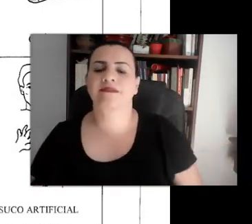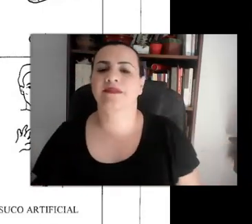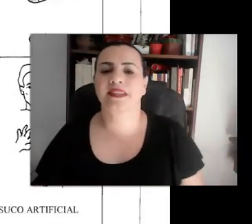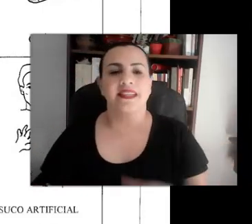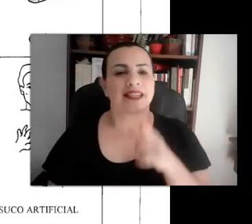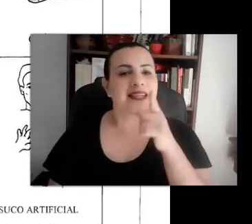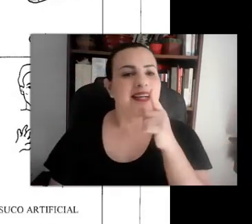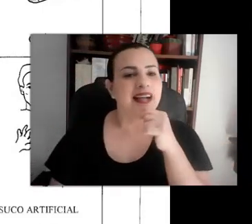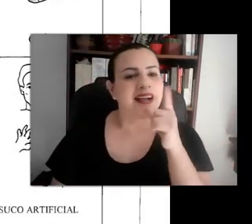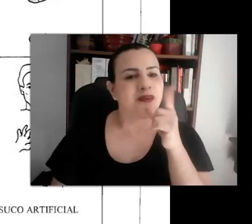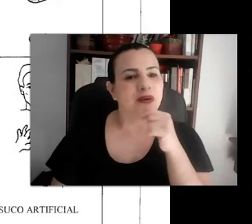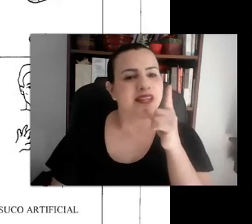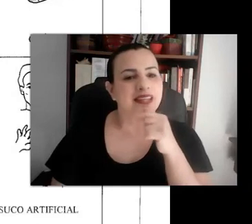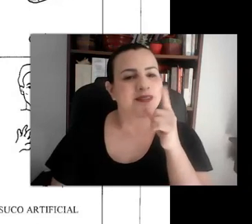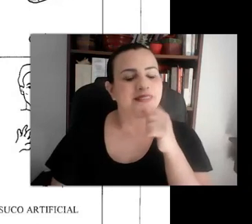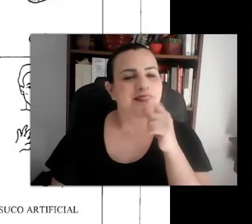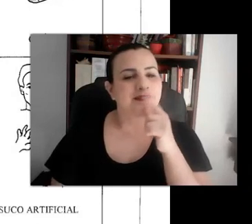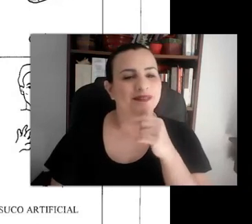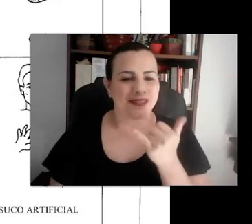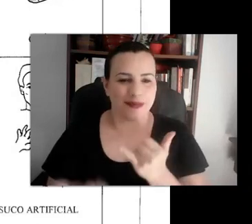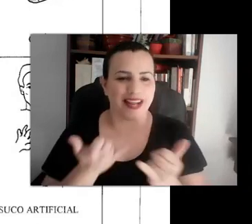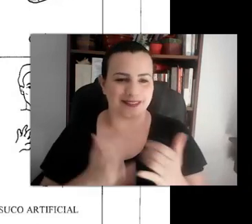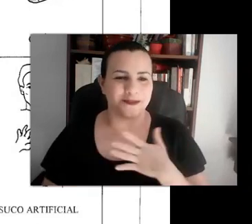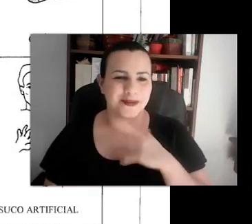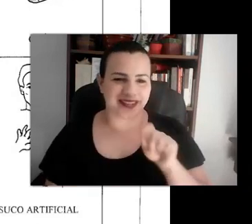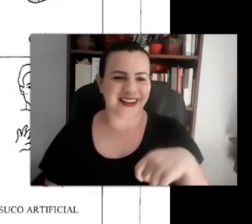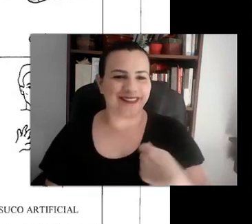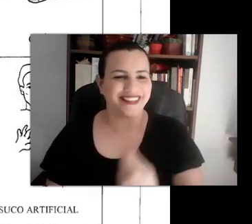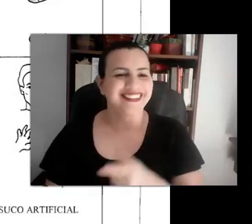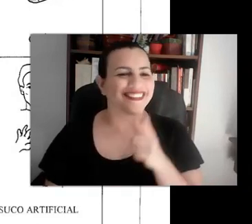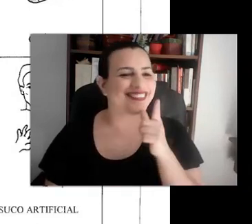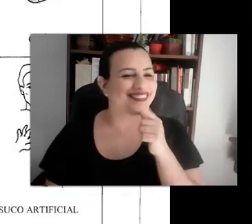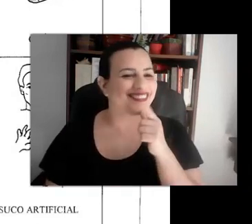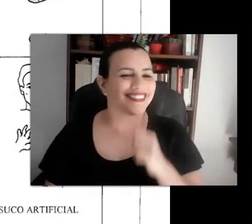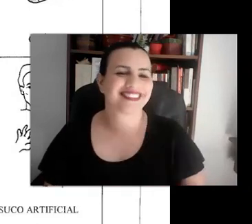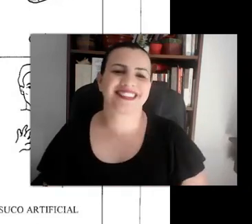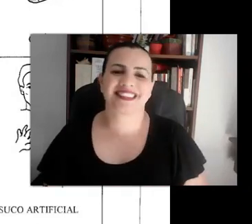alcoólica. Água ou líquidos. Se parece com o meu sinal, né?